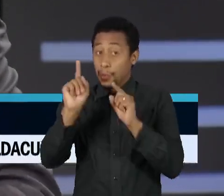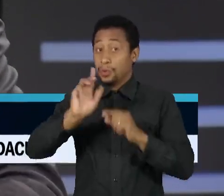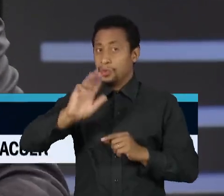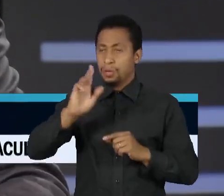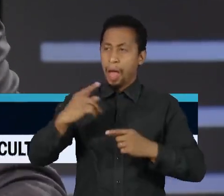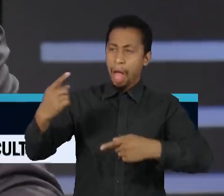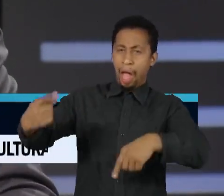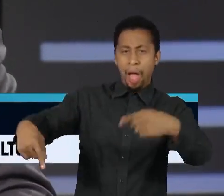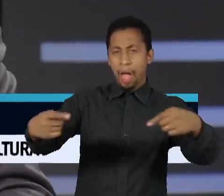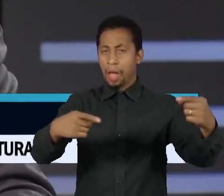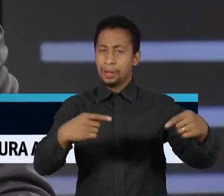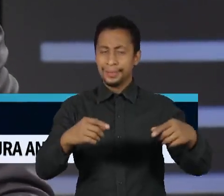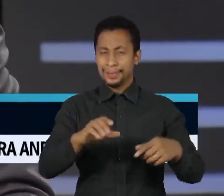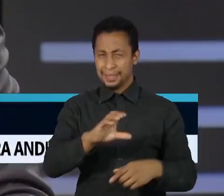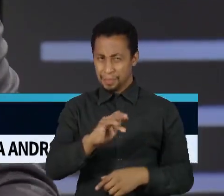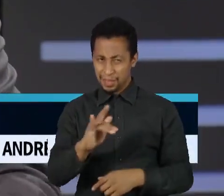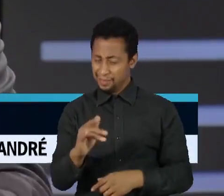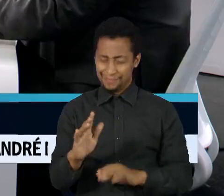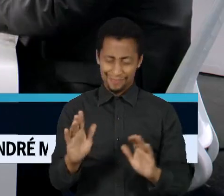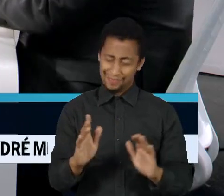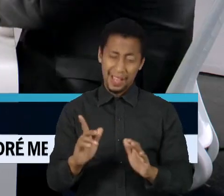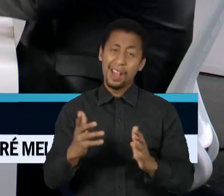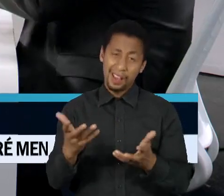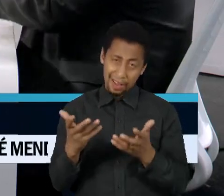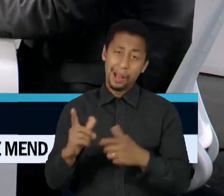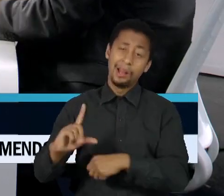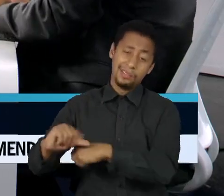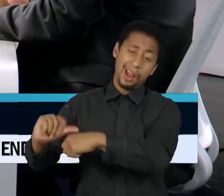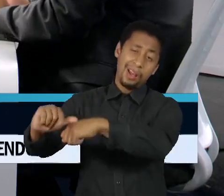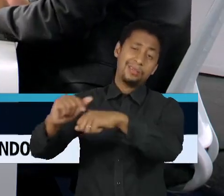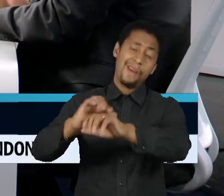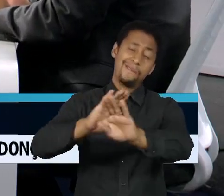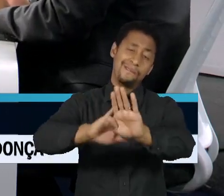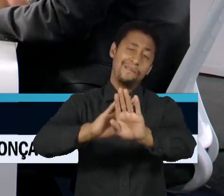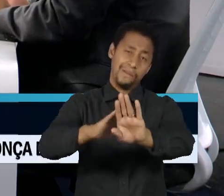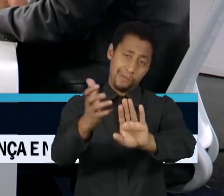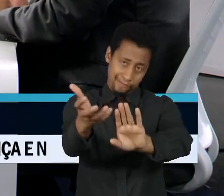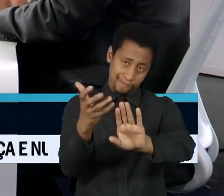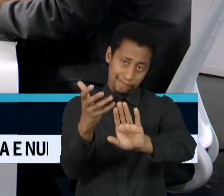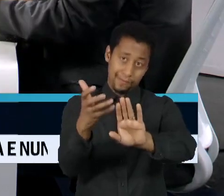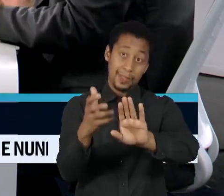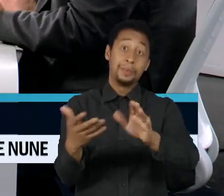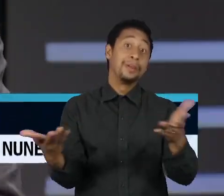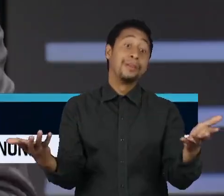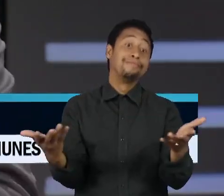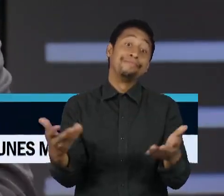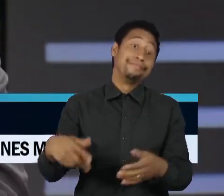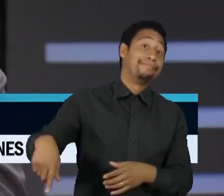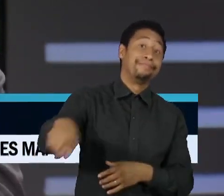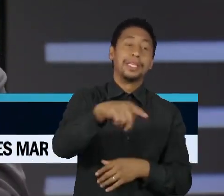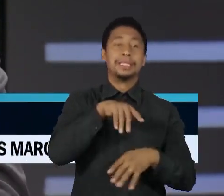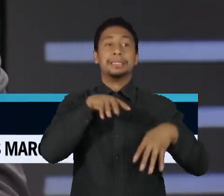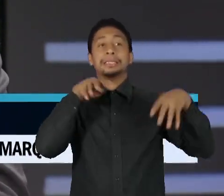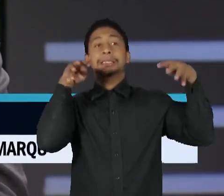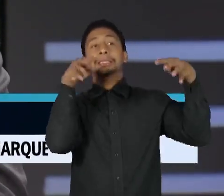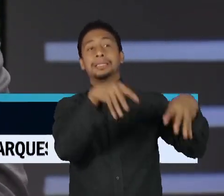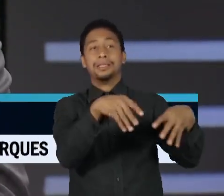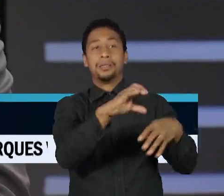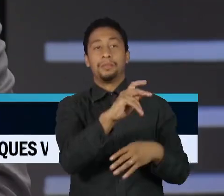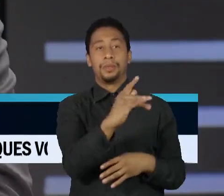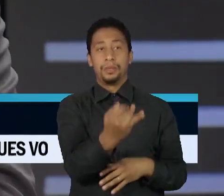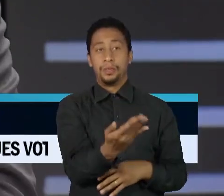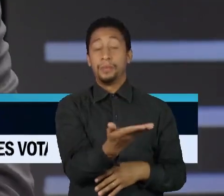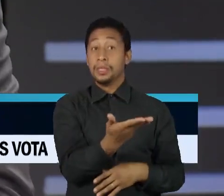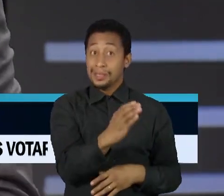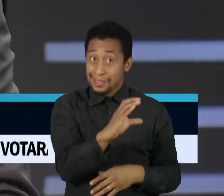conseguir atrasar as outras coisas que são relevantes porque isso é claro toma atenção do do poder público agora essa CPI